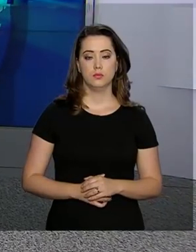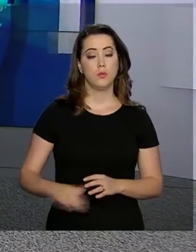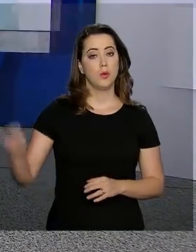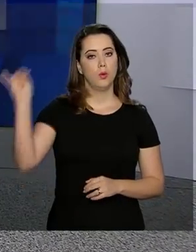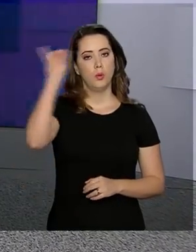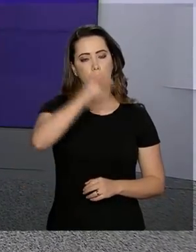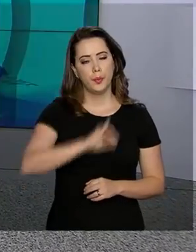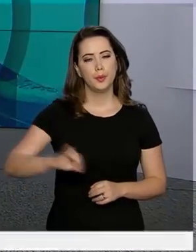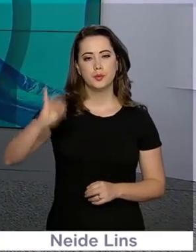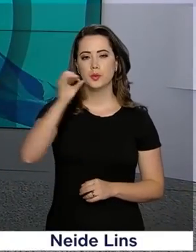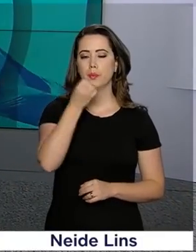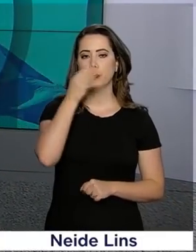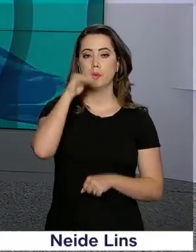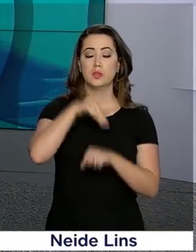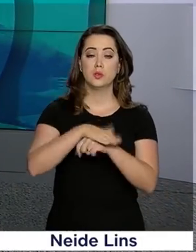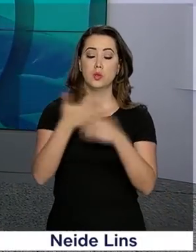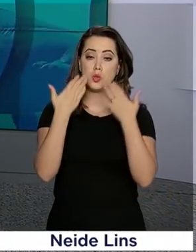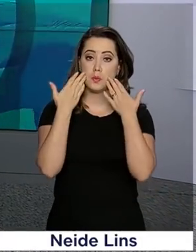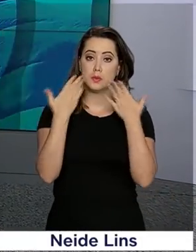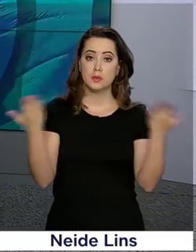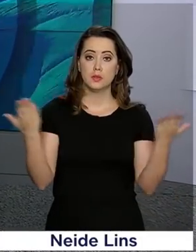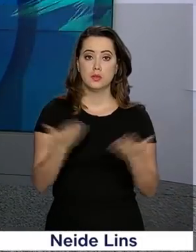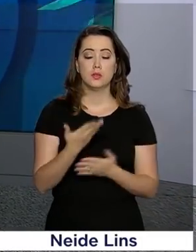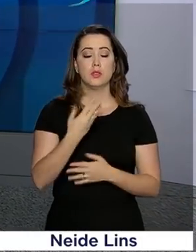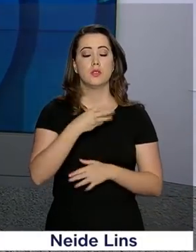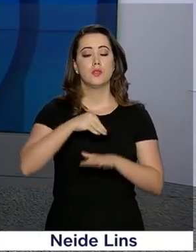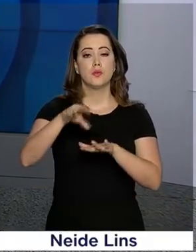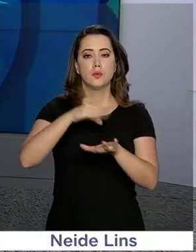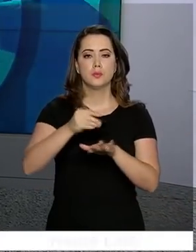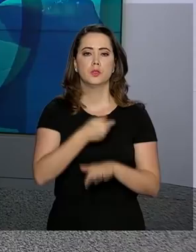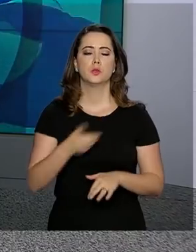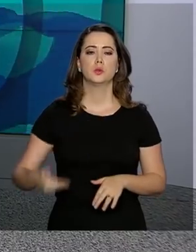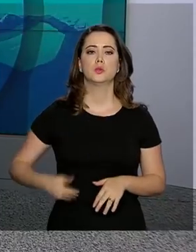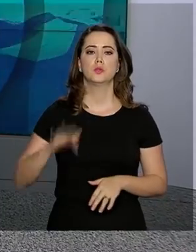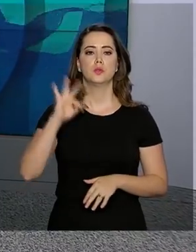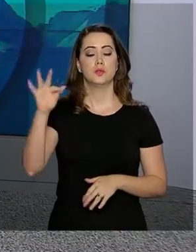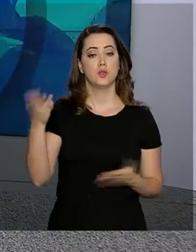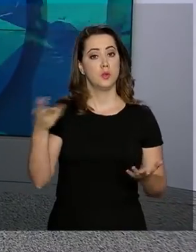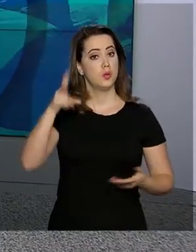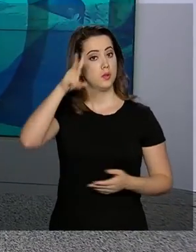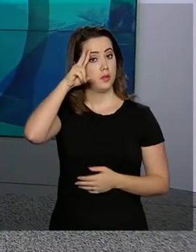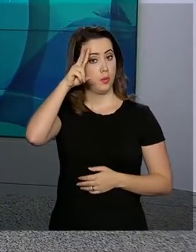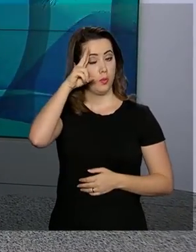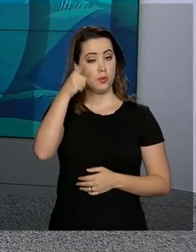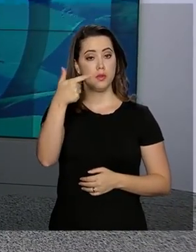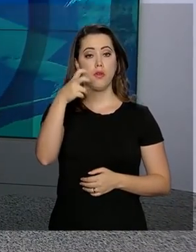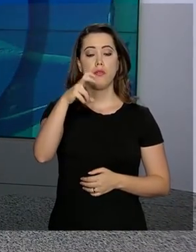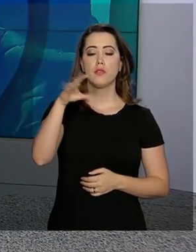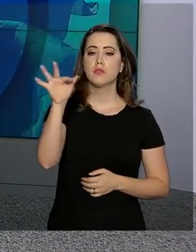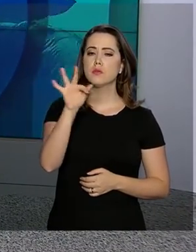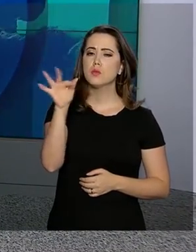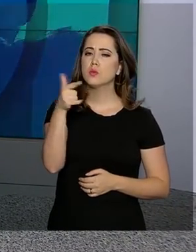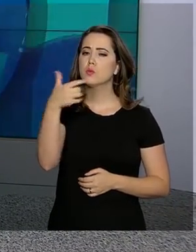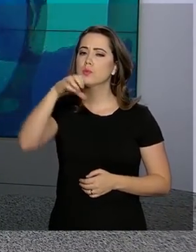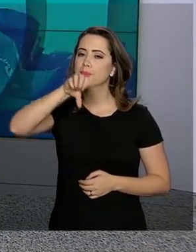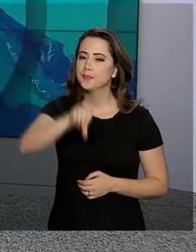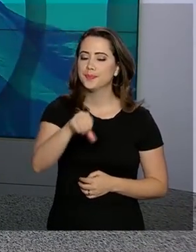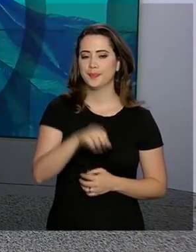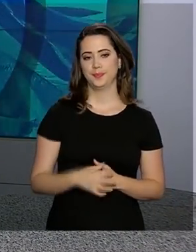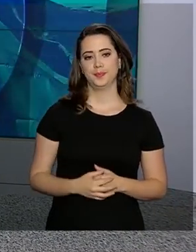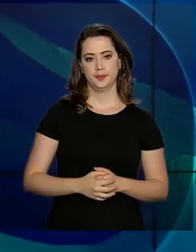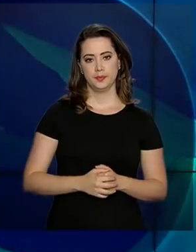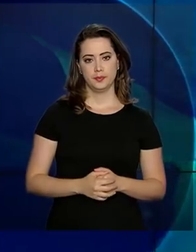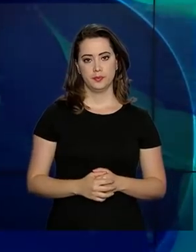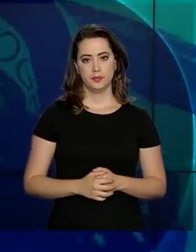Olá, boa noite. No ar as notícias do Governo Federal desta segunda-feira, 25 de fevereiro de